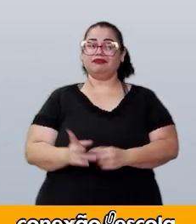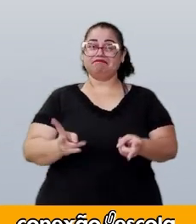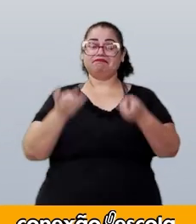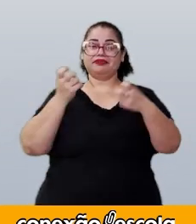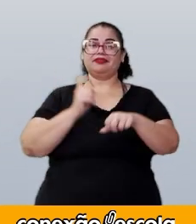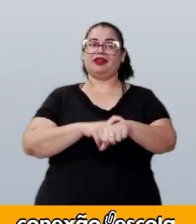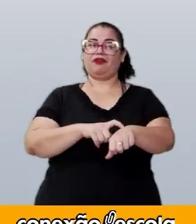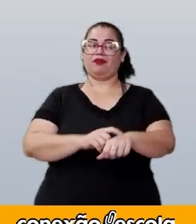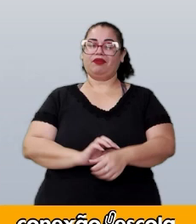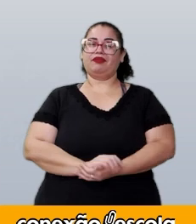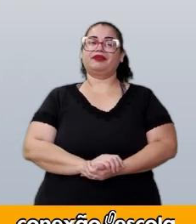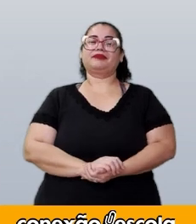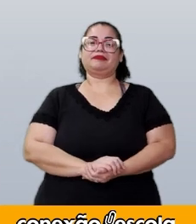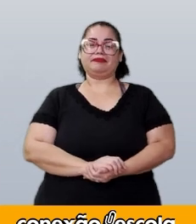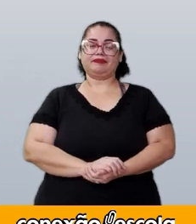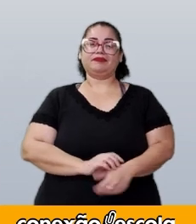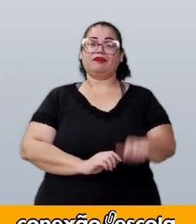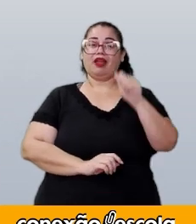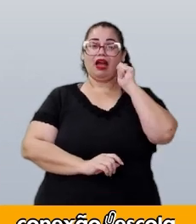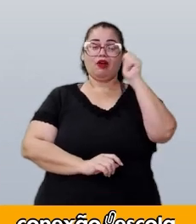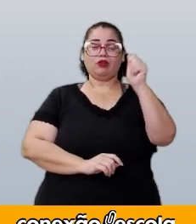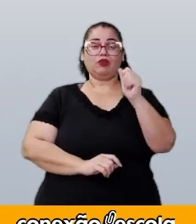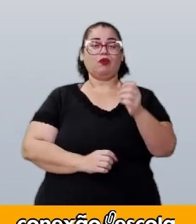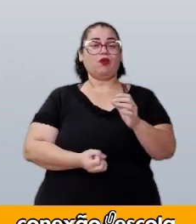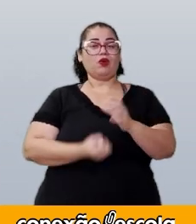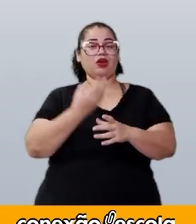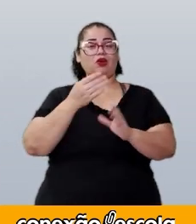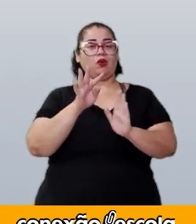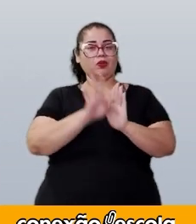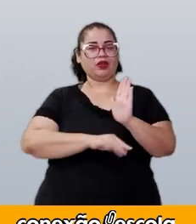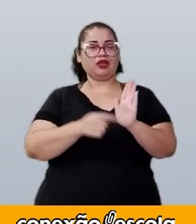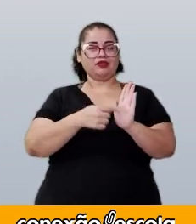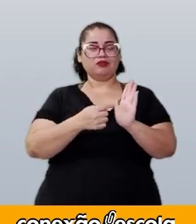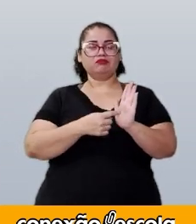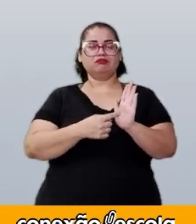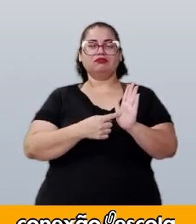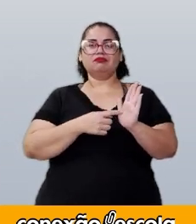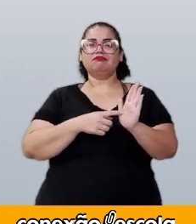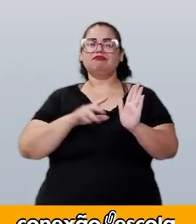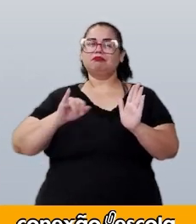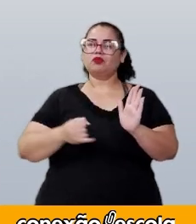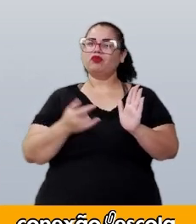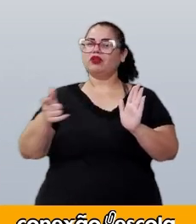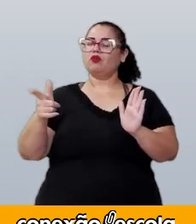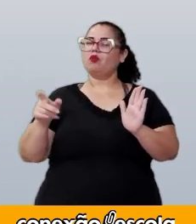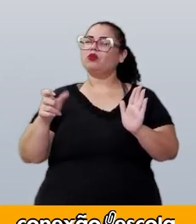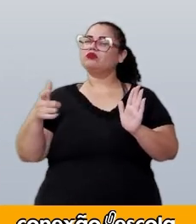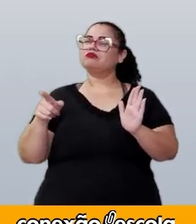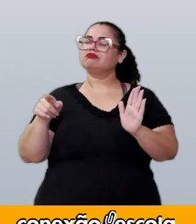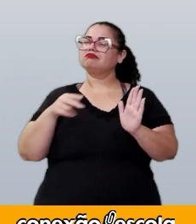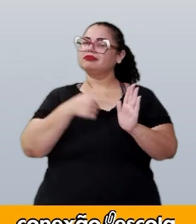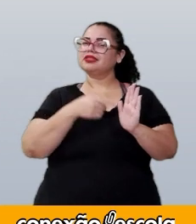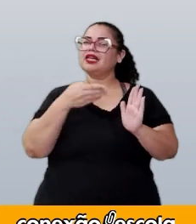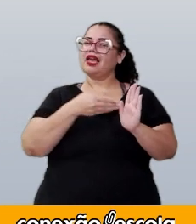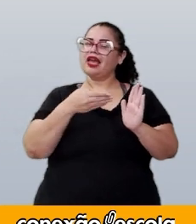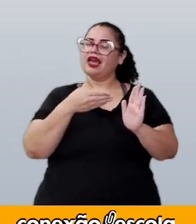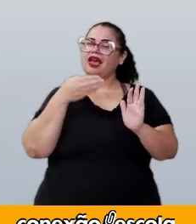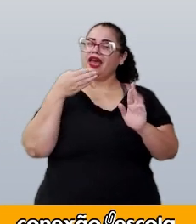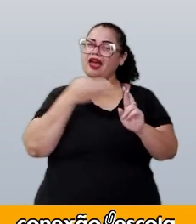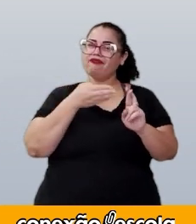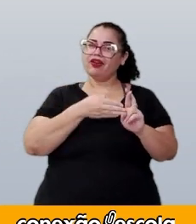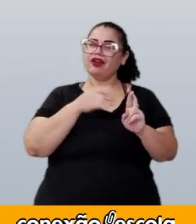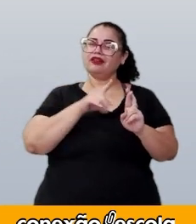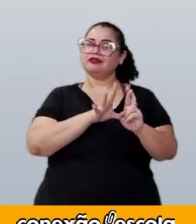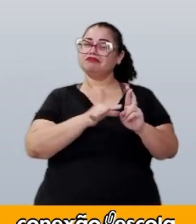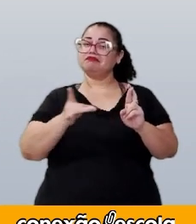né? O autor que criou esse novo texto se inspirou, usou como referência um outro texto e ele deixa